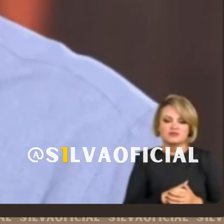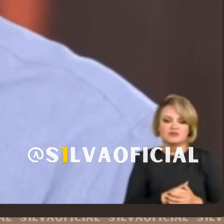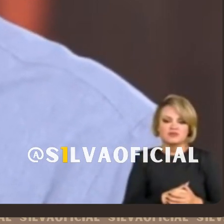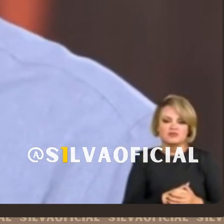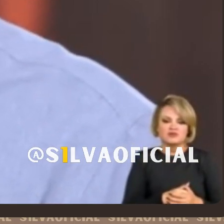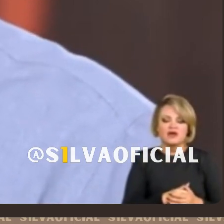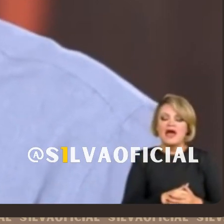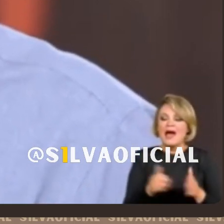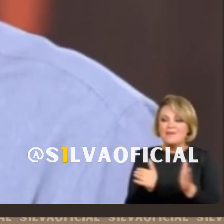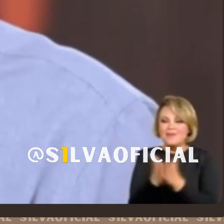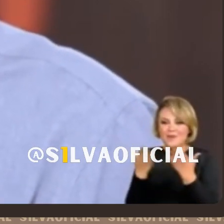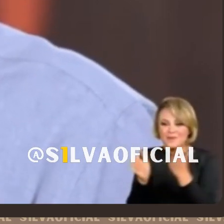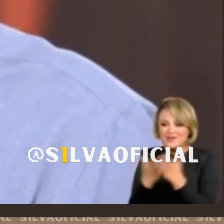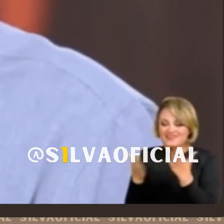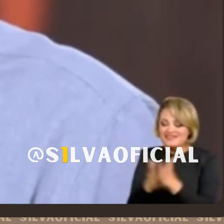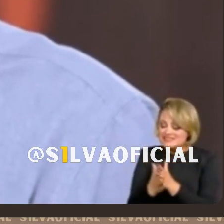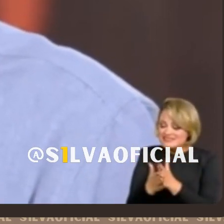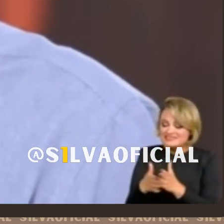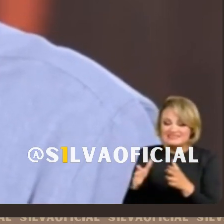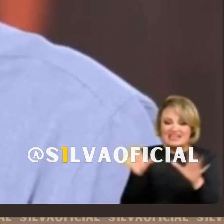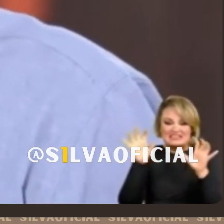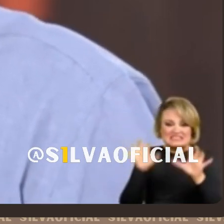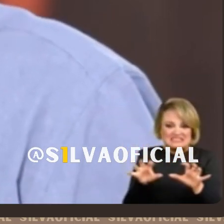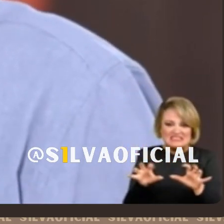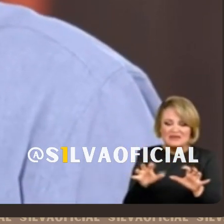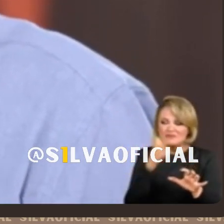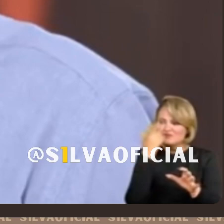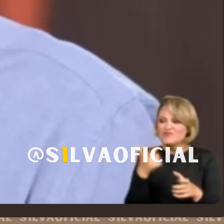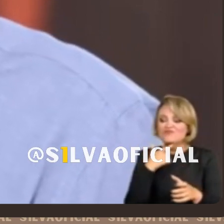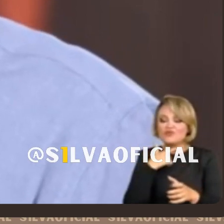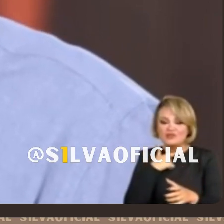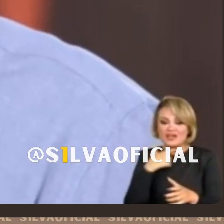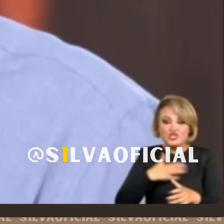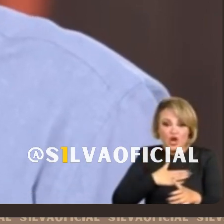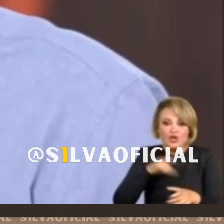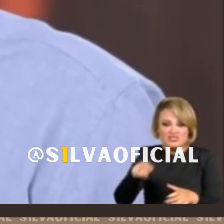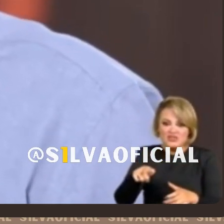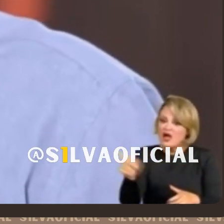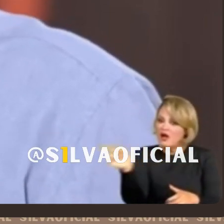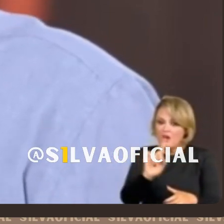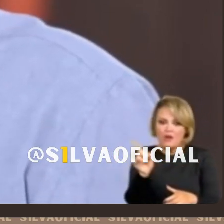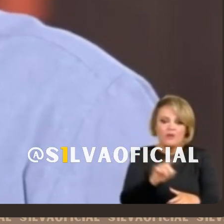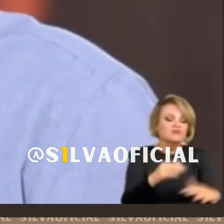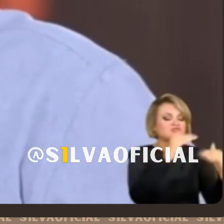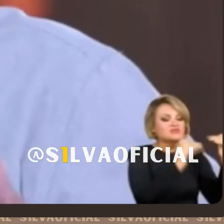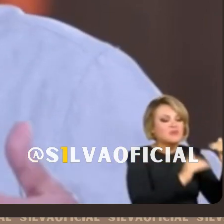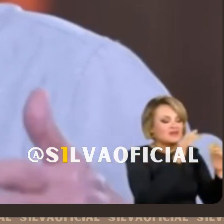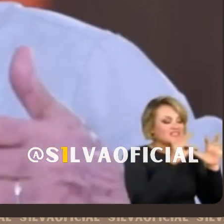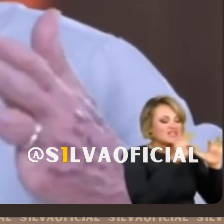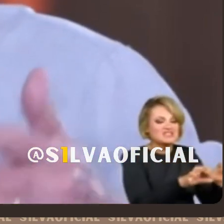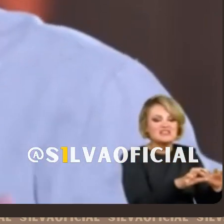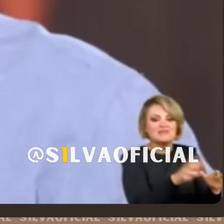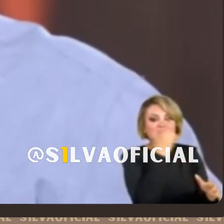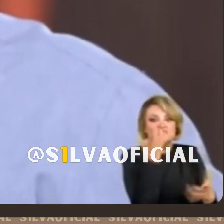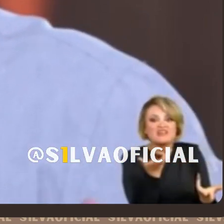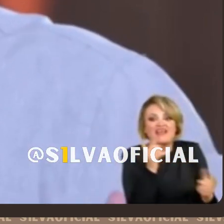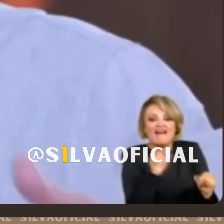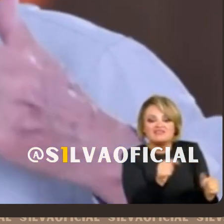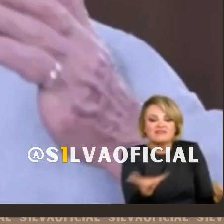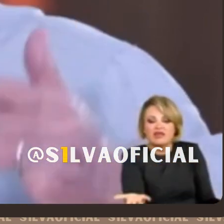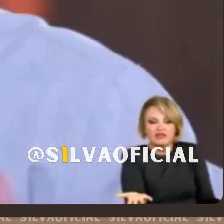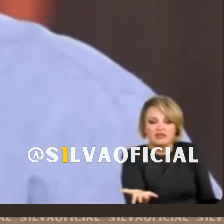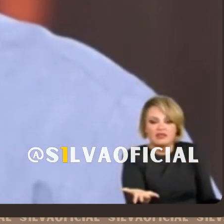ninguém. Manter a desigualdade do jeito que está interessa a quem? A um cidadão que quer acumular 200 bilhões de